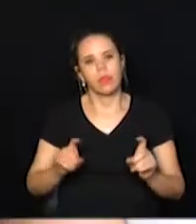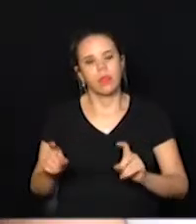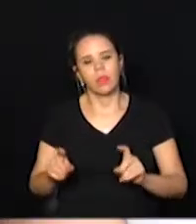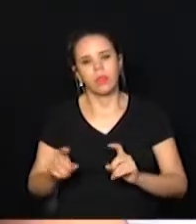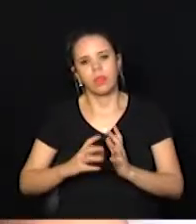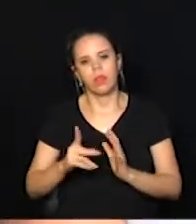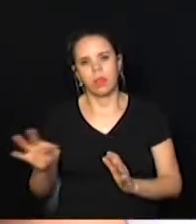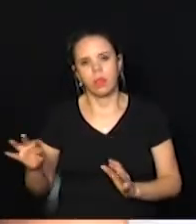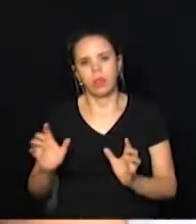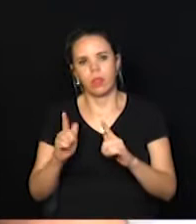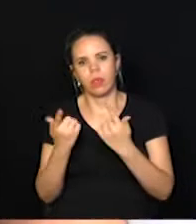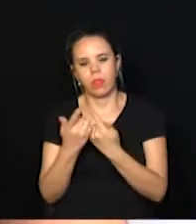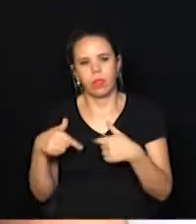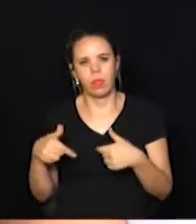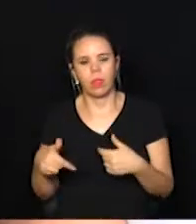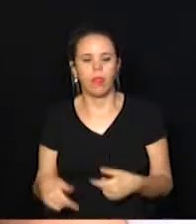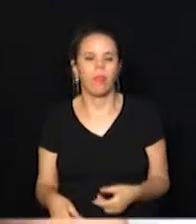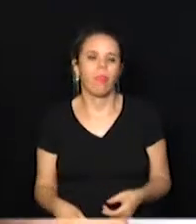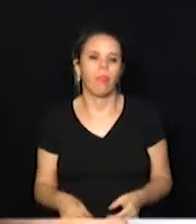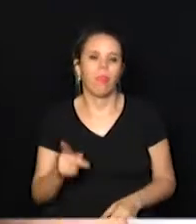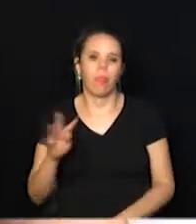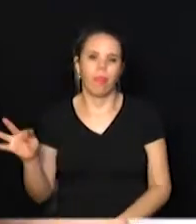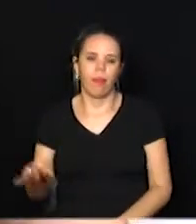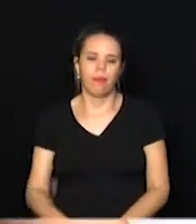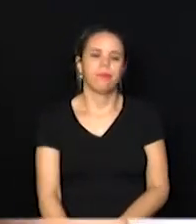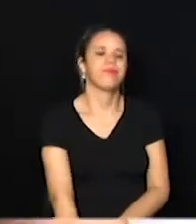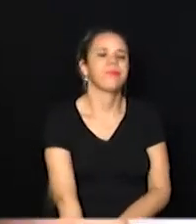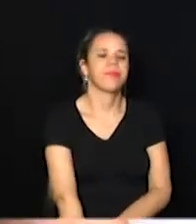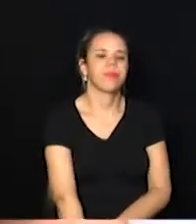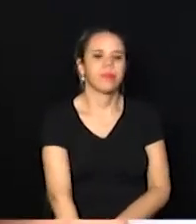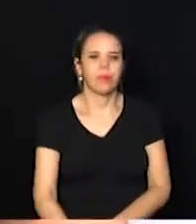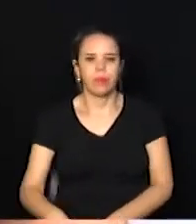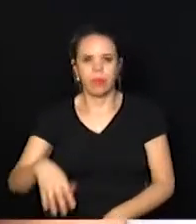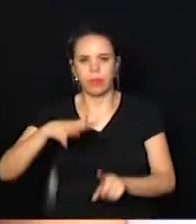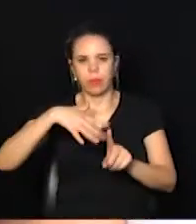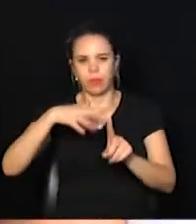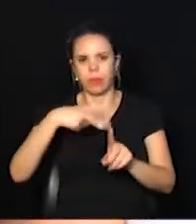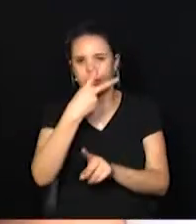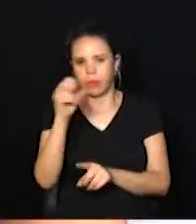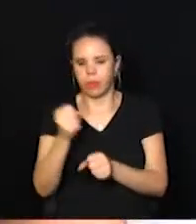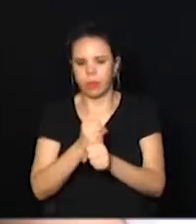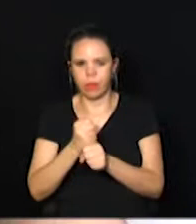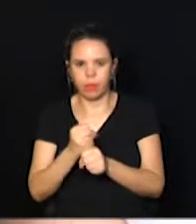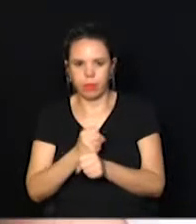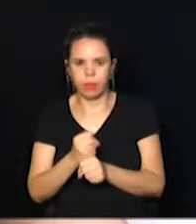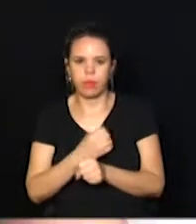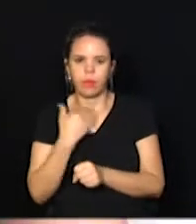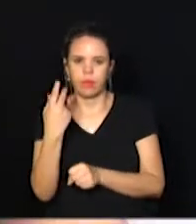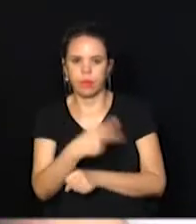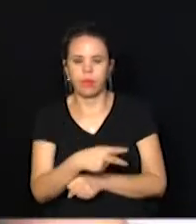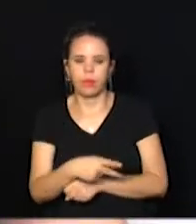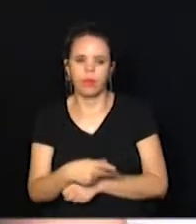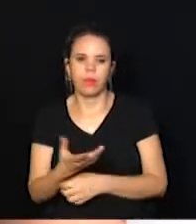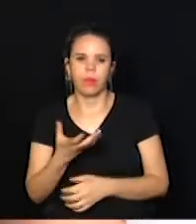bancada e também do grupo de trabalho do PT, em homenagear os 20 anos do Toninho, eu quero